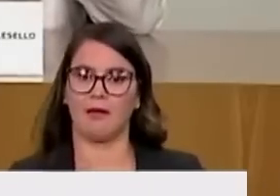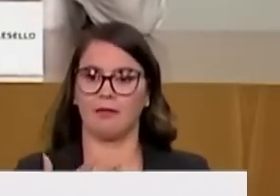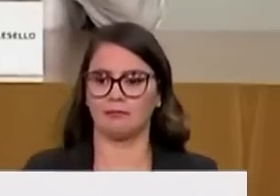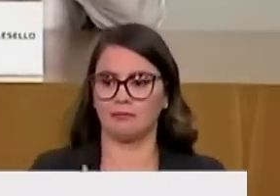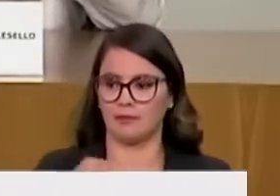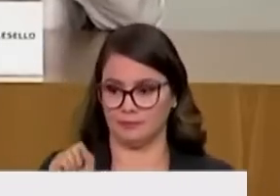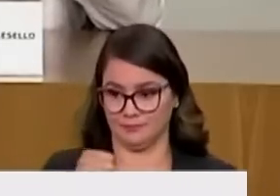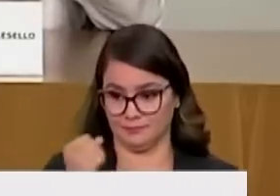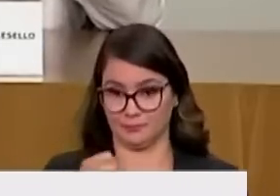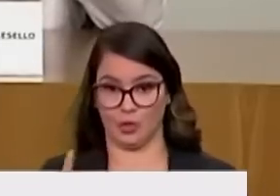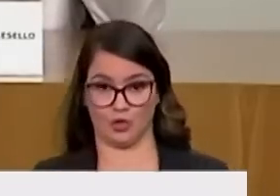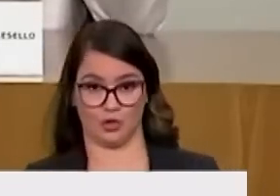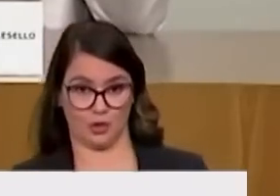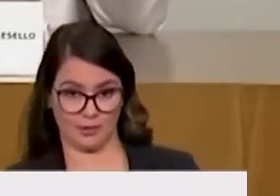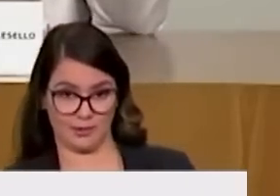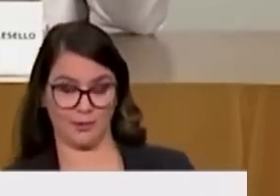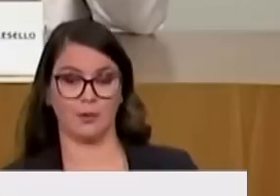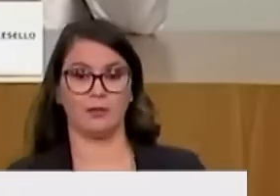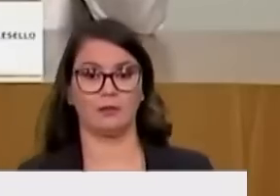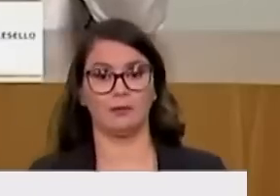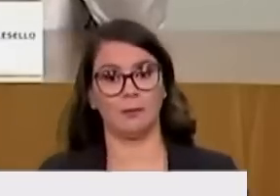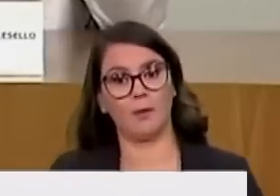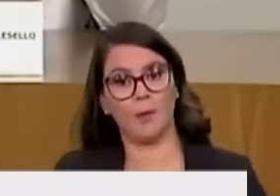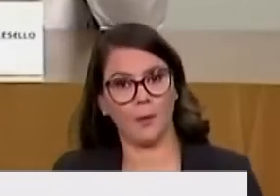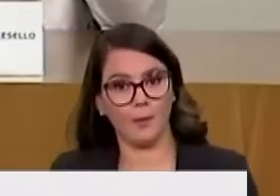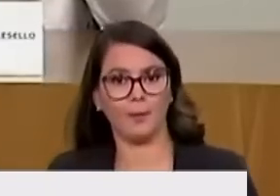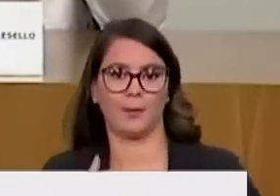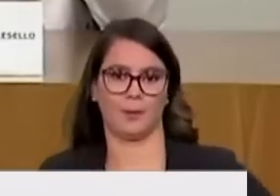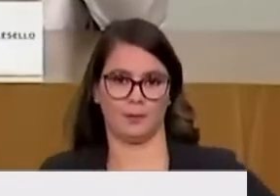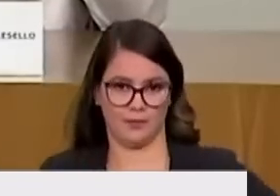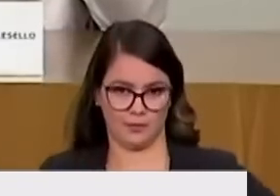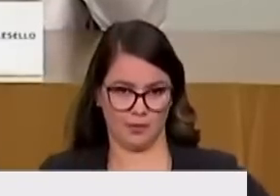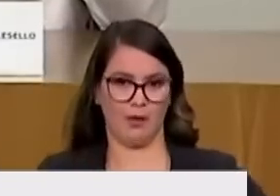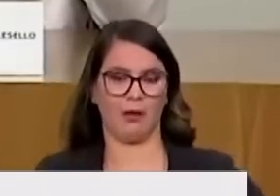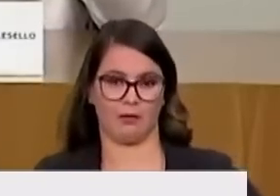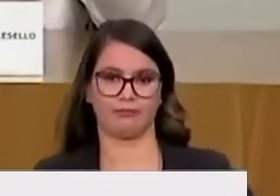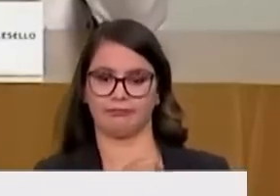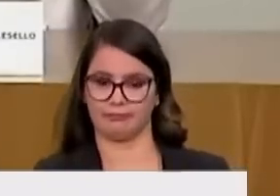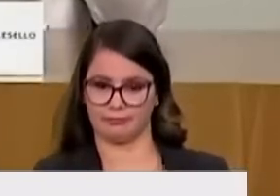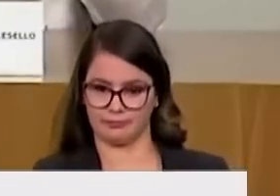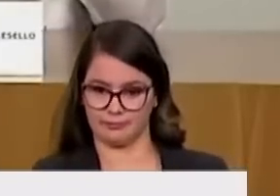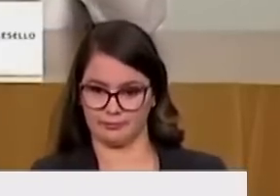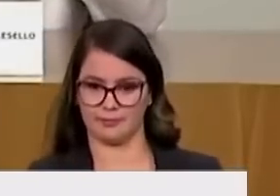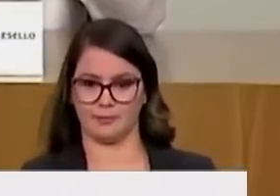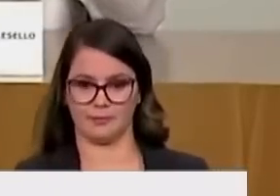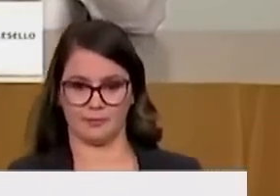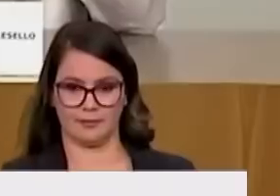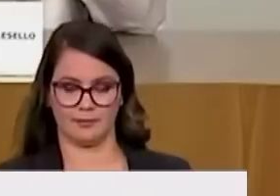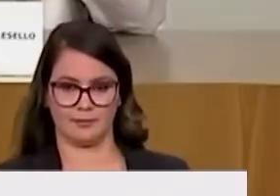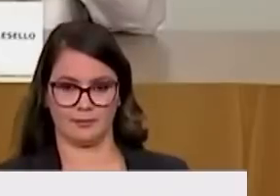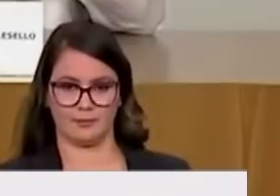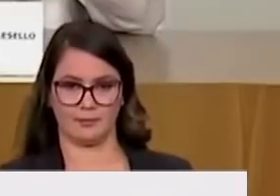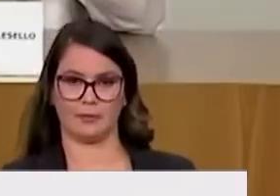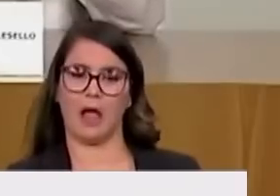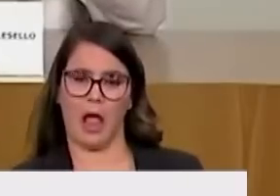fazer sozinho e exercícios assistidos por seu fisioterapeuta. E a tolerância do paciente a esses exercícios, tem